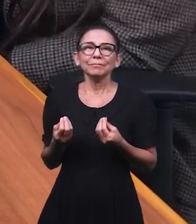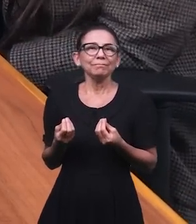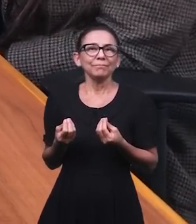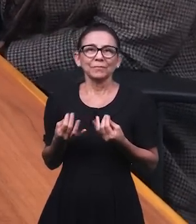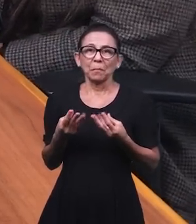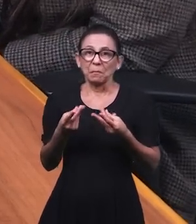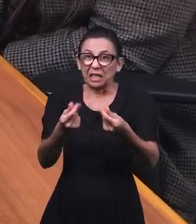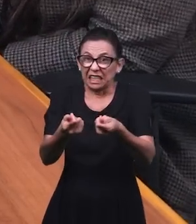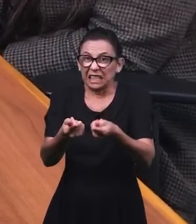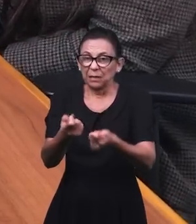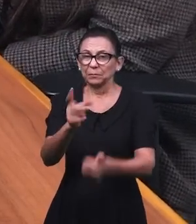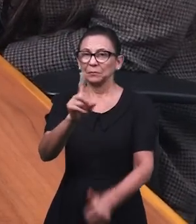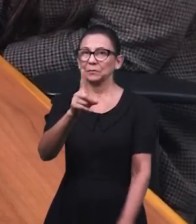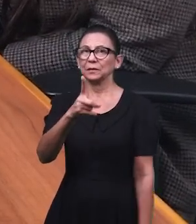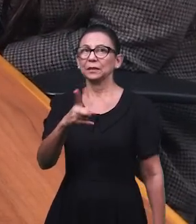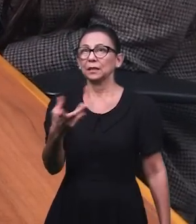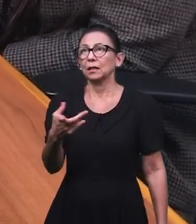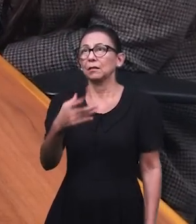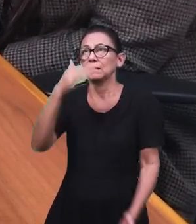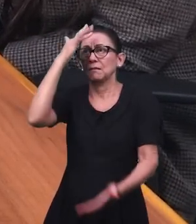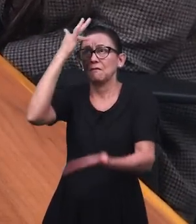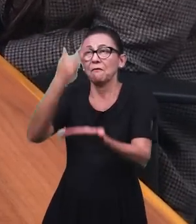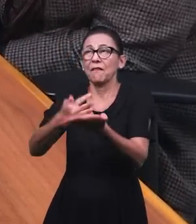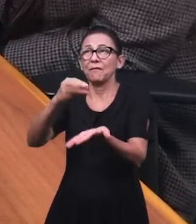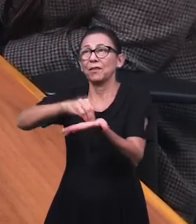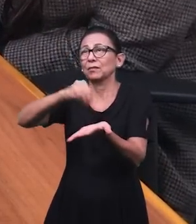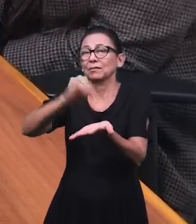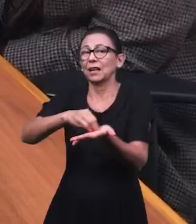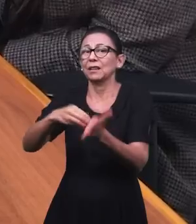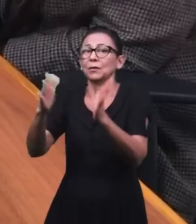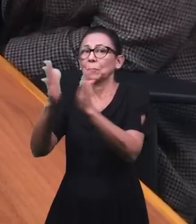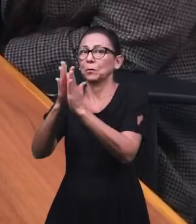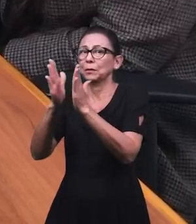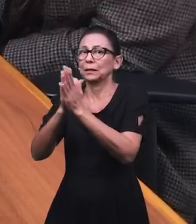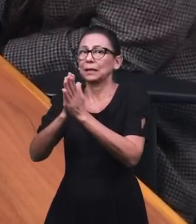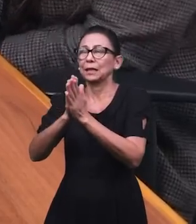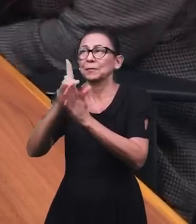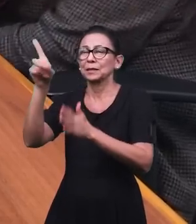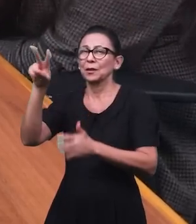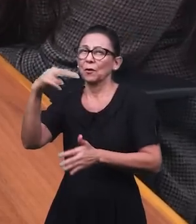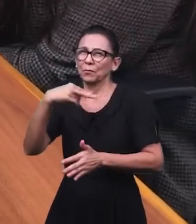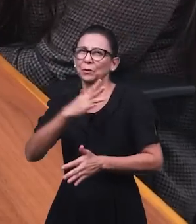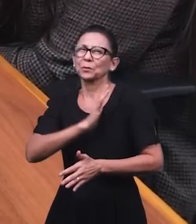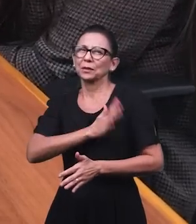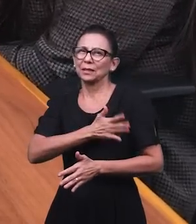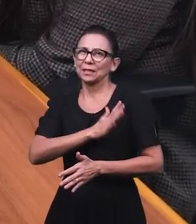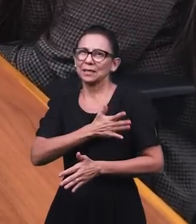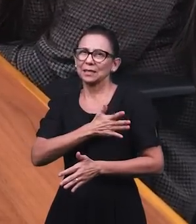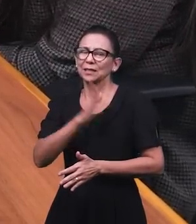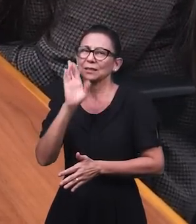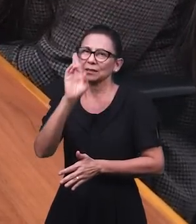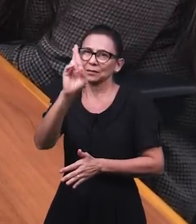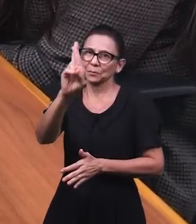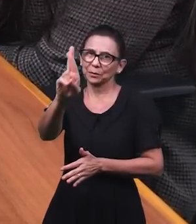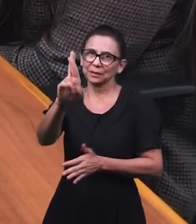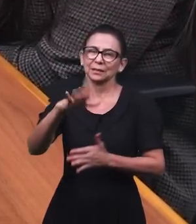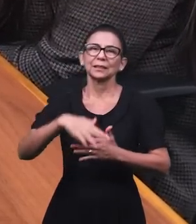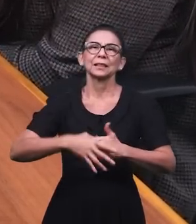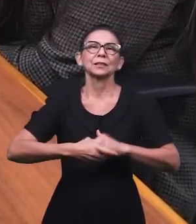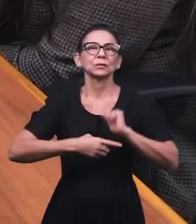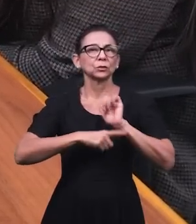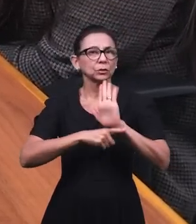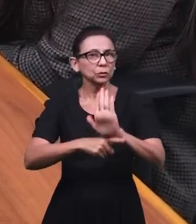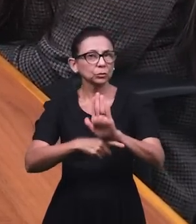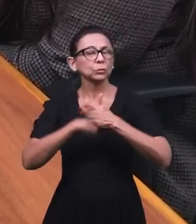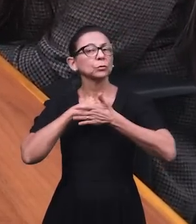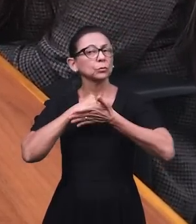que, assim, nós não merecemos. Igual você falou, orei até sem fé, mas eu sabia a necessidade do seu coração. Sim. E ele te